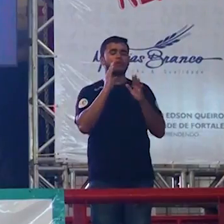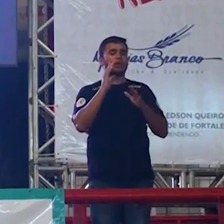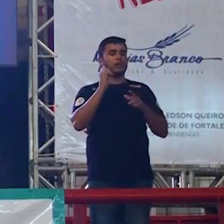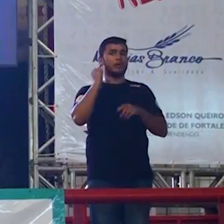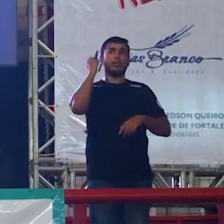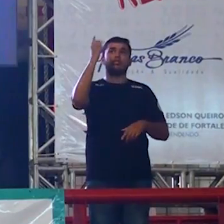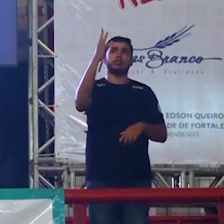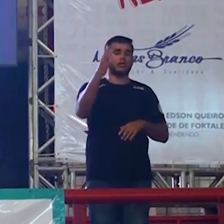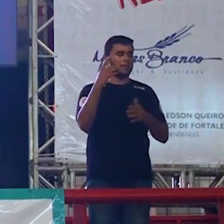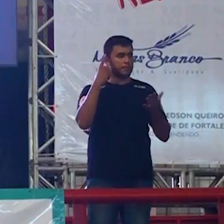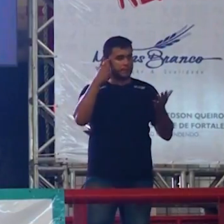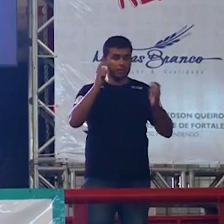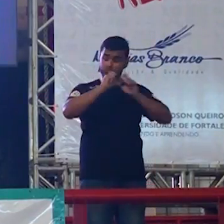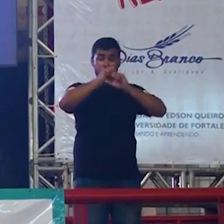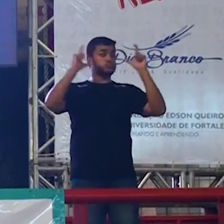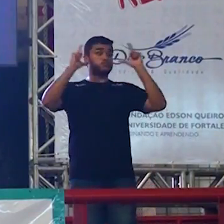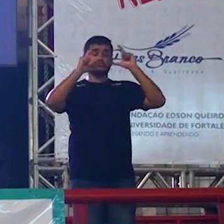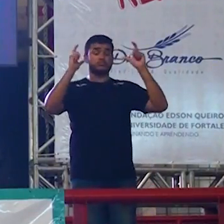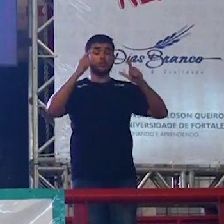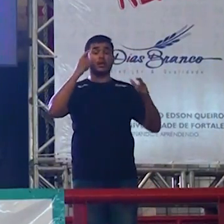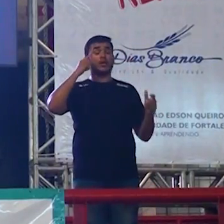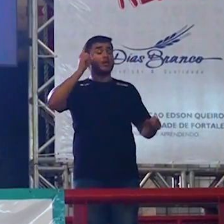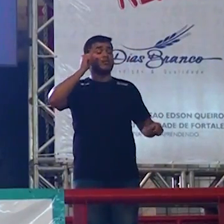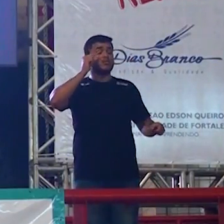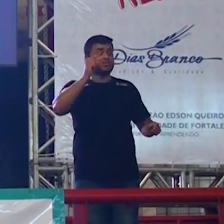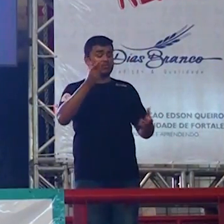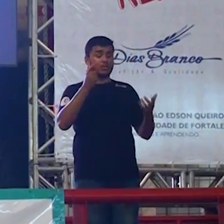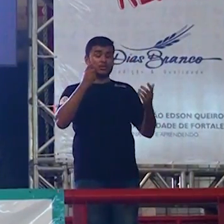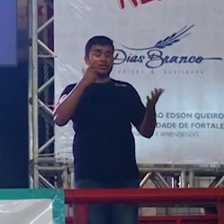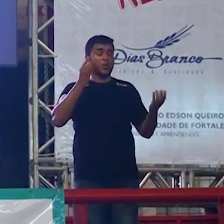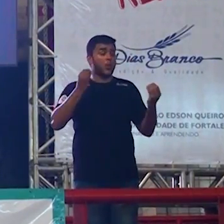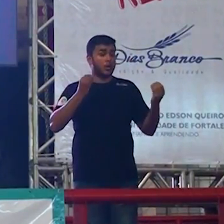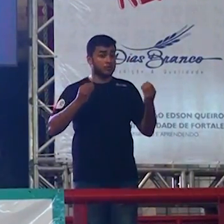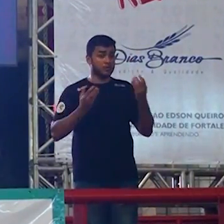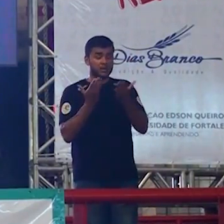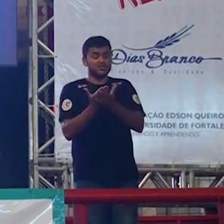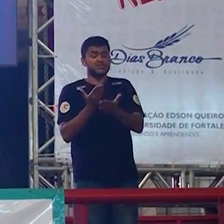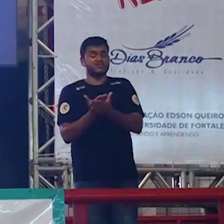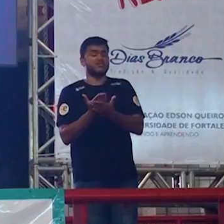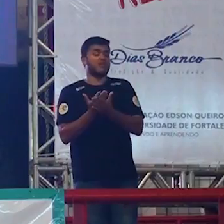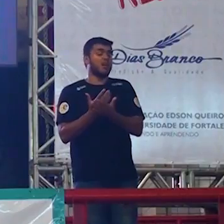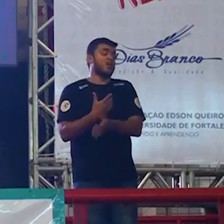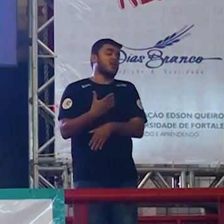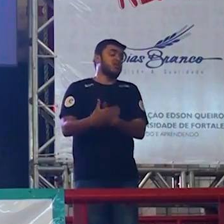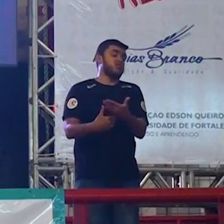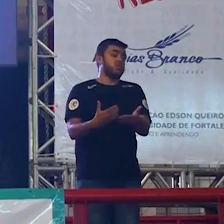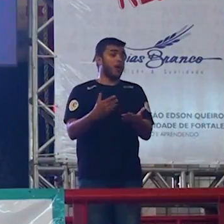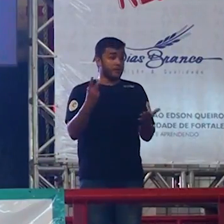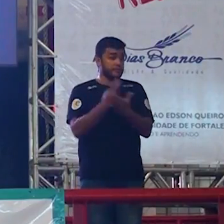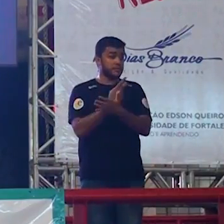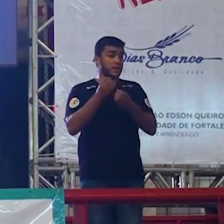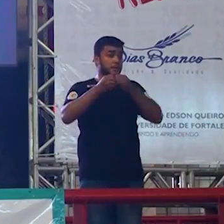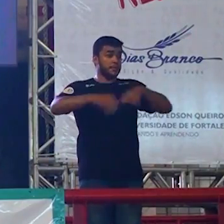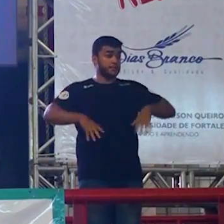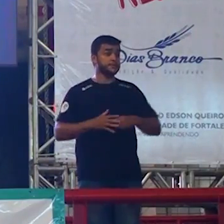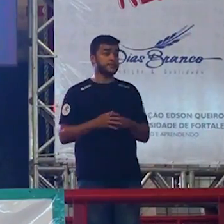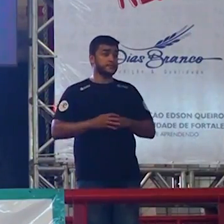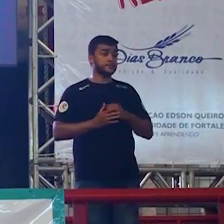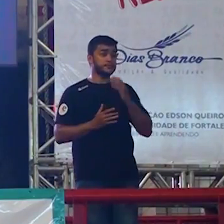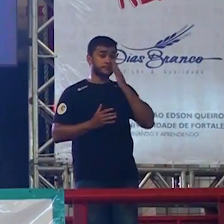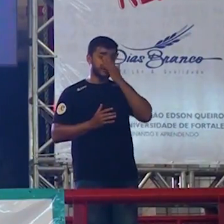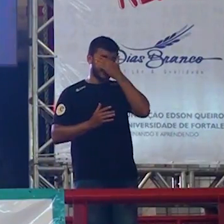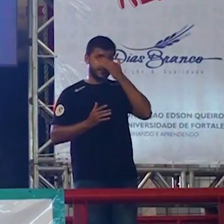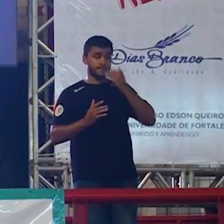manhã cedo tem que se acordar, e aí como é que aprende desse jeito, né? Ainda estuda errado, e ainda não dorme